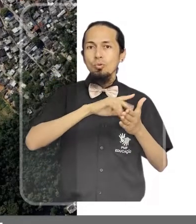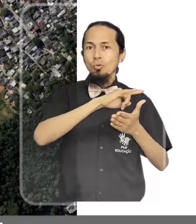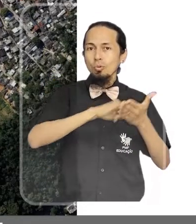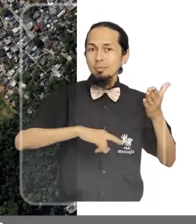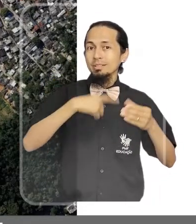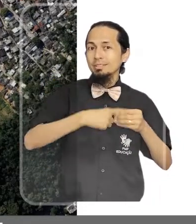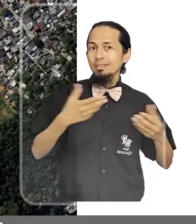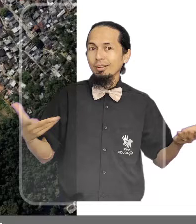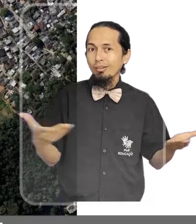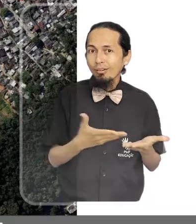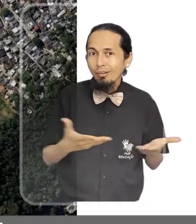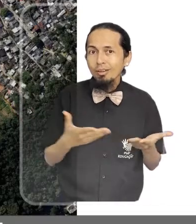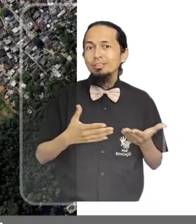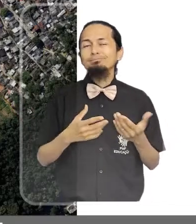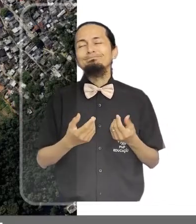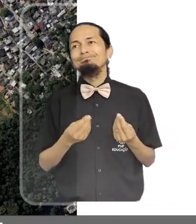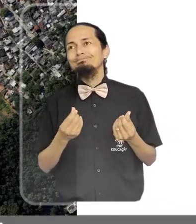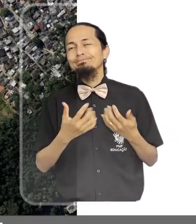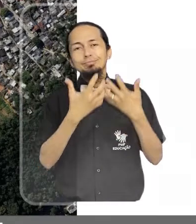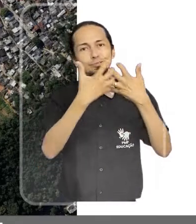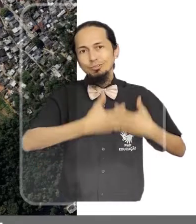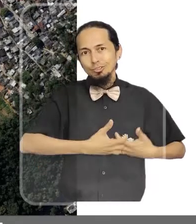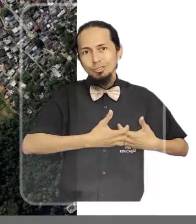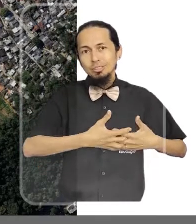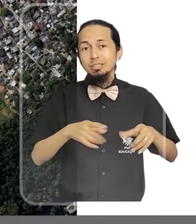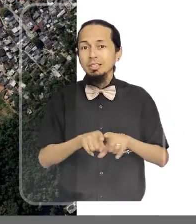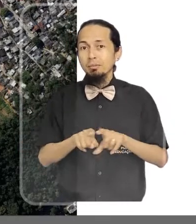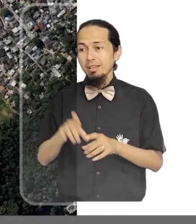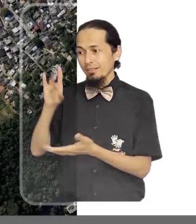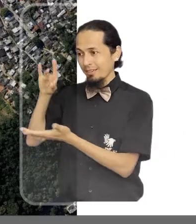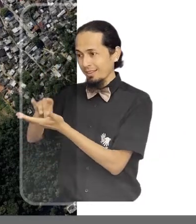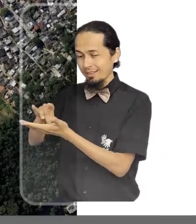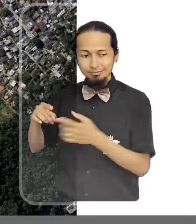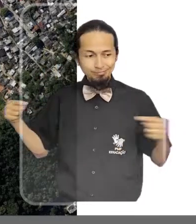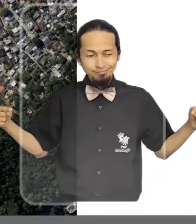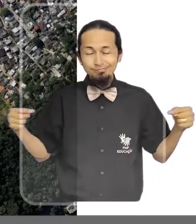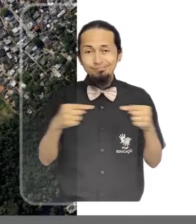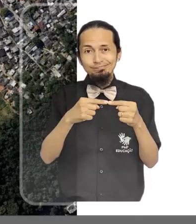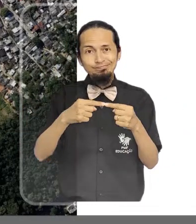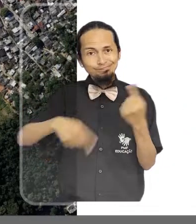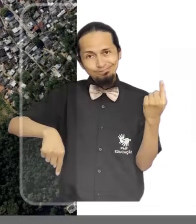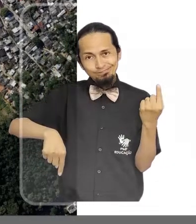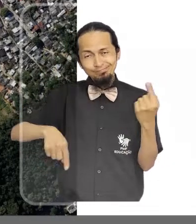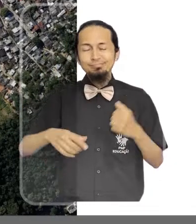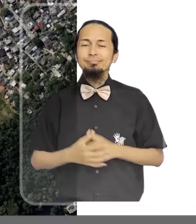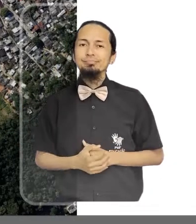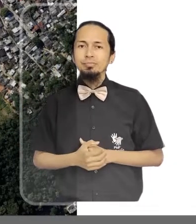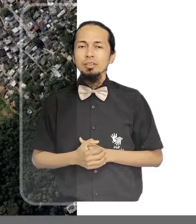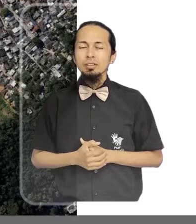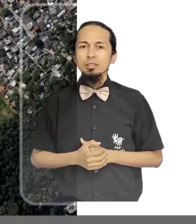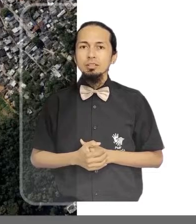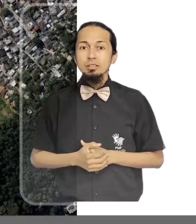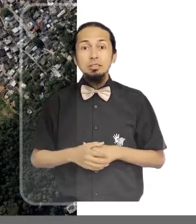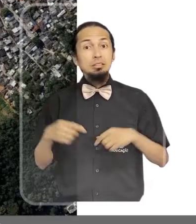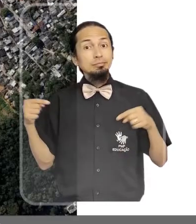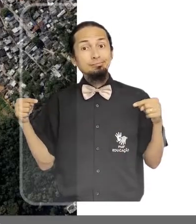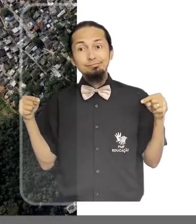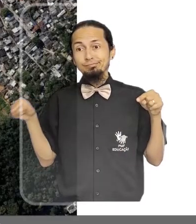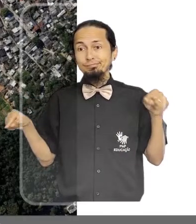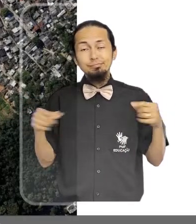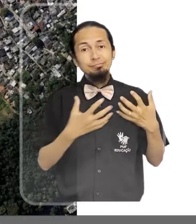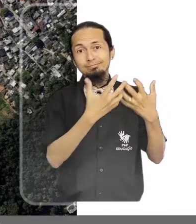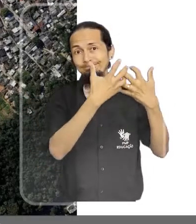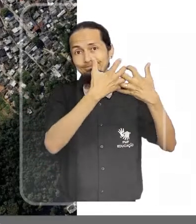projeções e regulamentações estão distantes daquilo que se percebe e necessita a cidade. Ao não